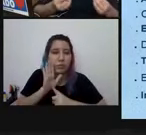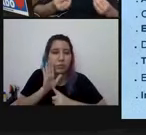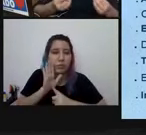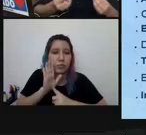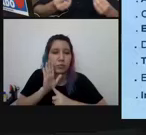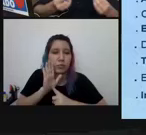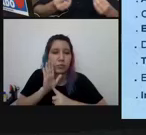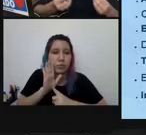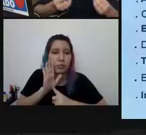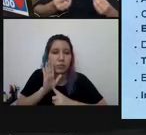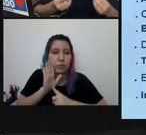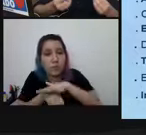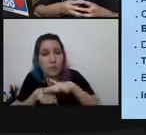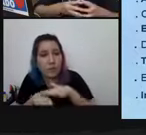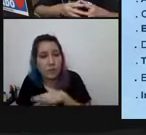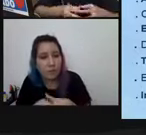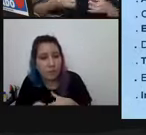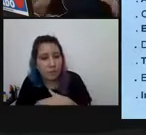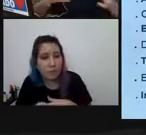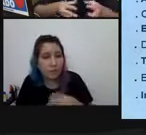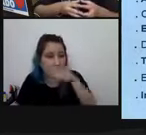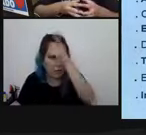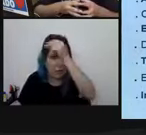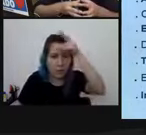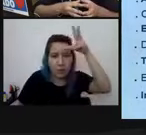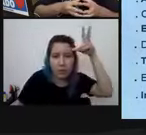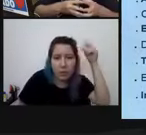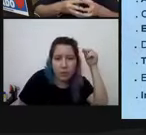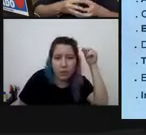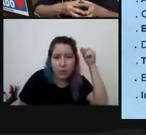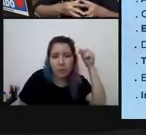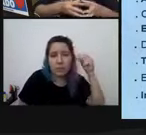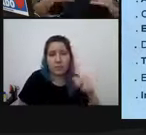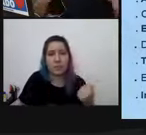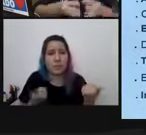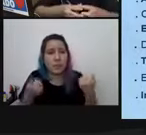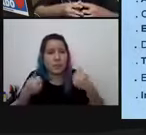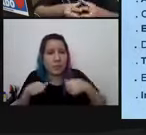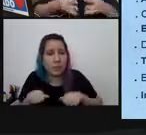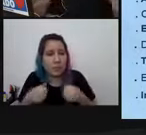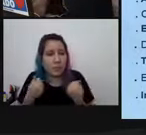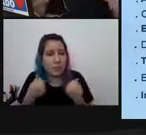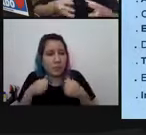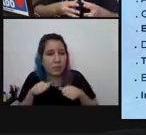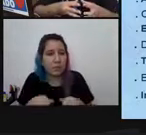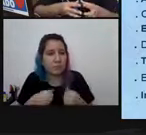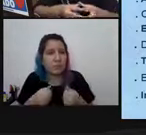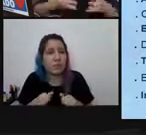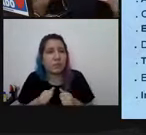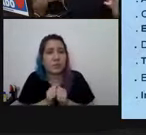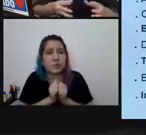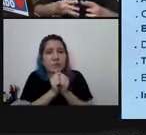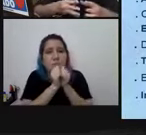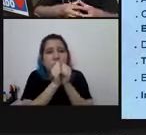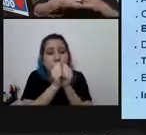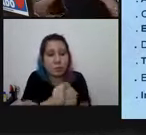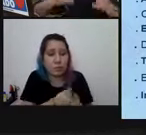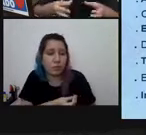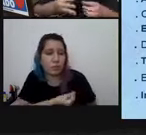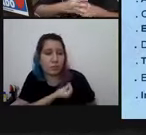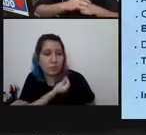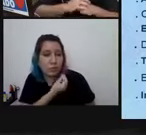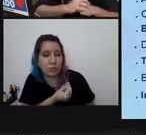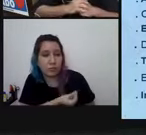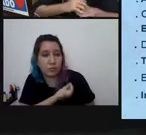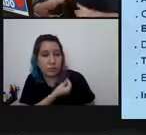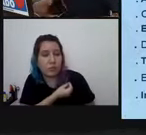contatos. A prefeitura, uma secretaria de turismo tem que ser um grande integrador de vida do que